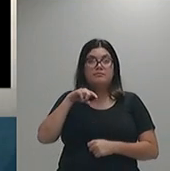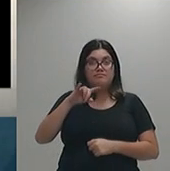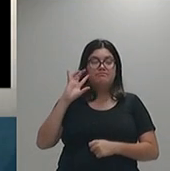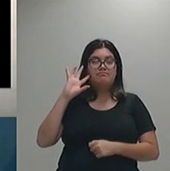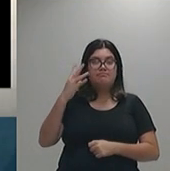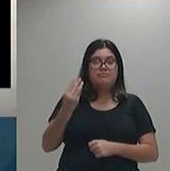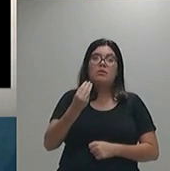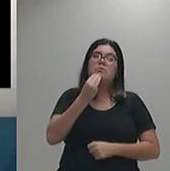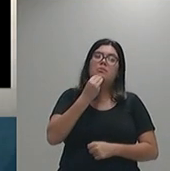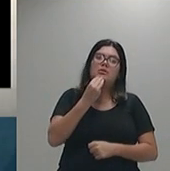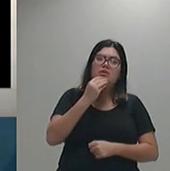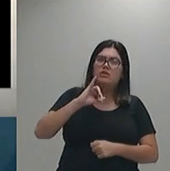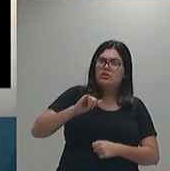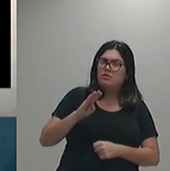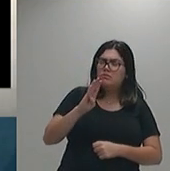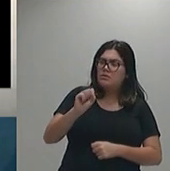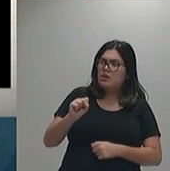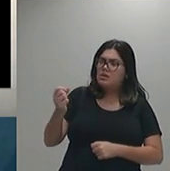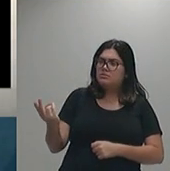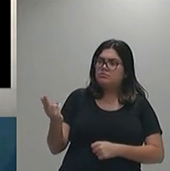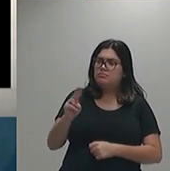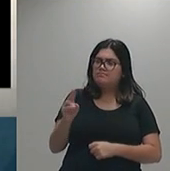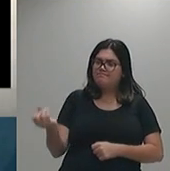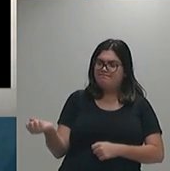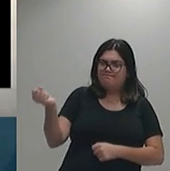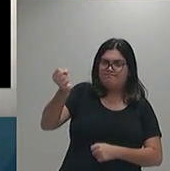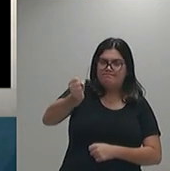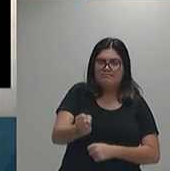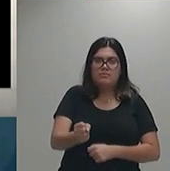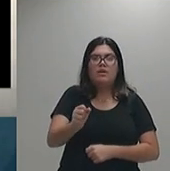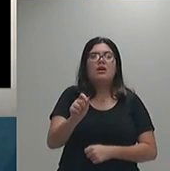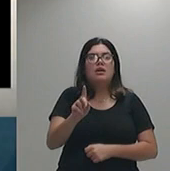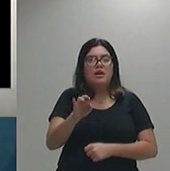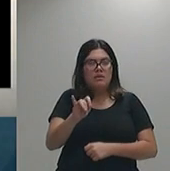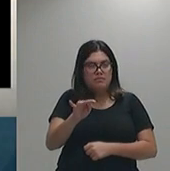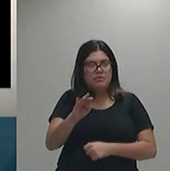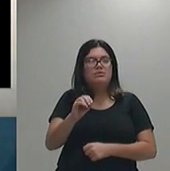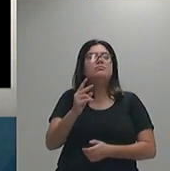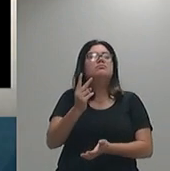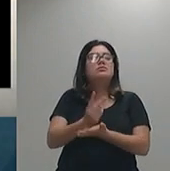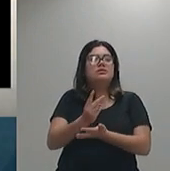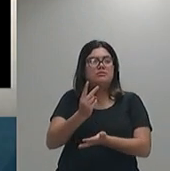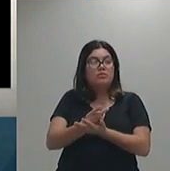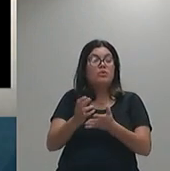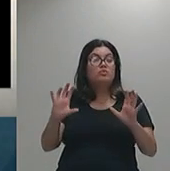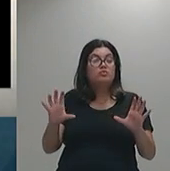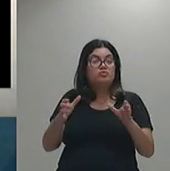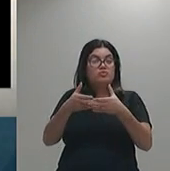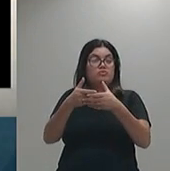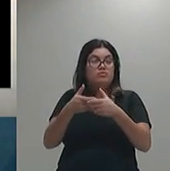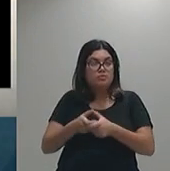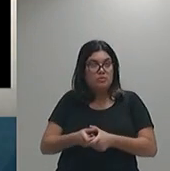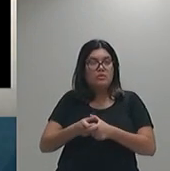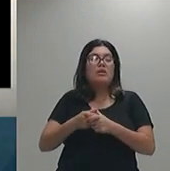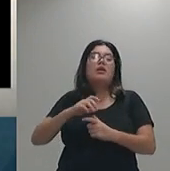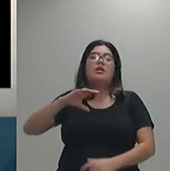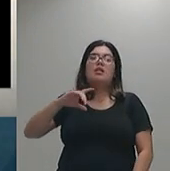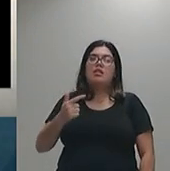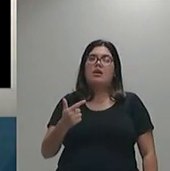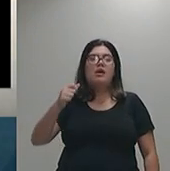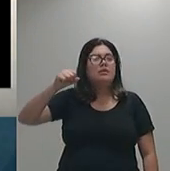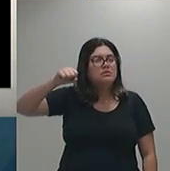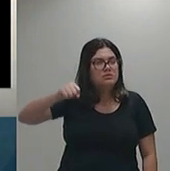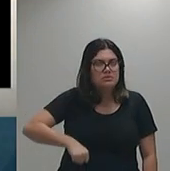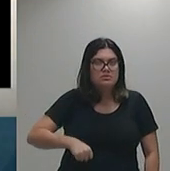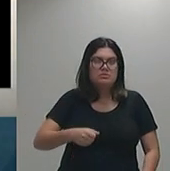JBS nome árbitro ainda que ela estivesse no polo ativo junto com os minoritários Claro que sim senhores